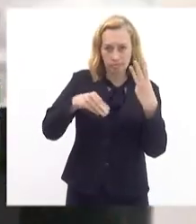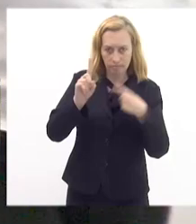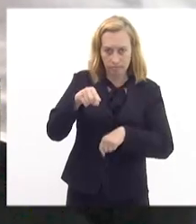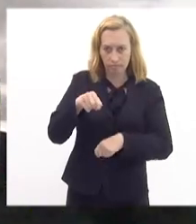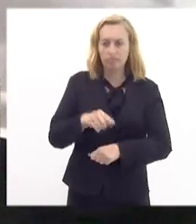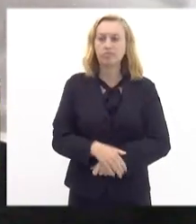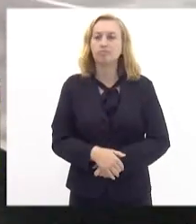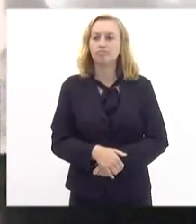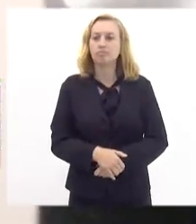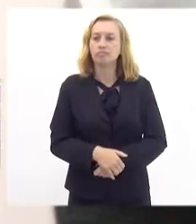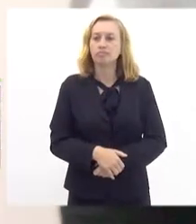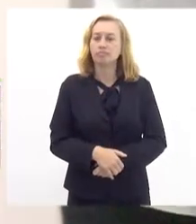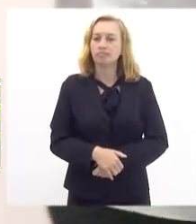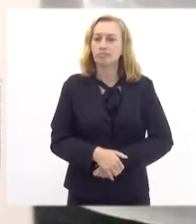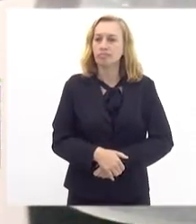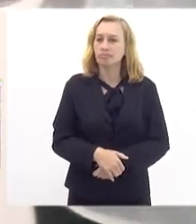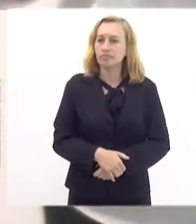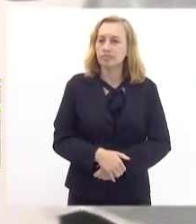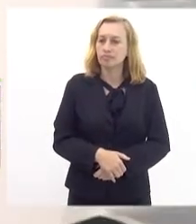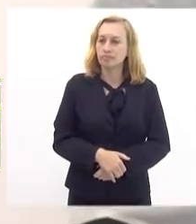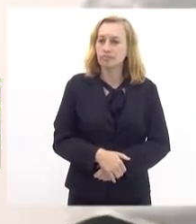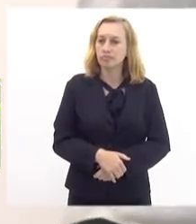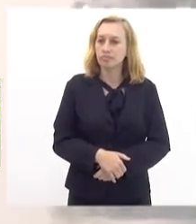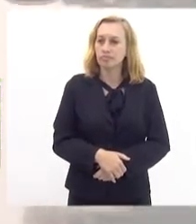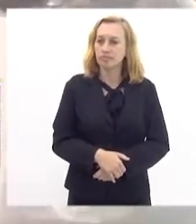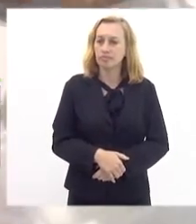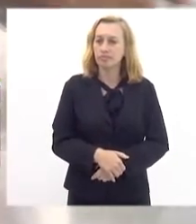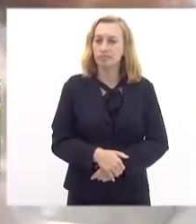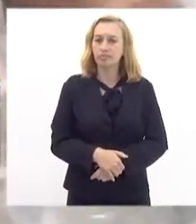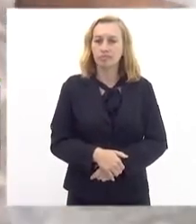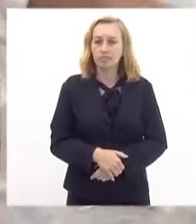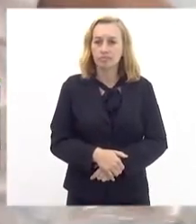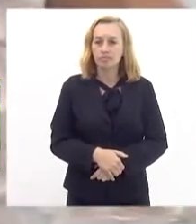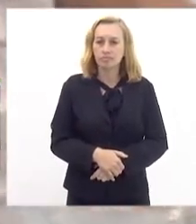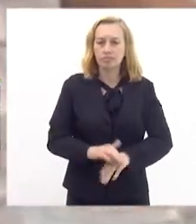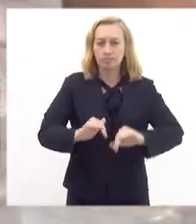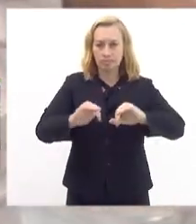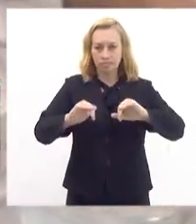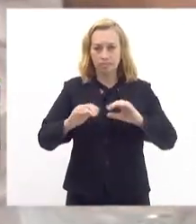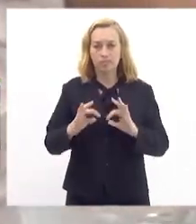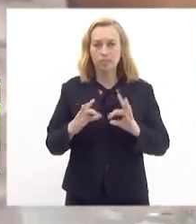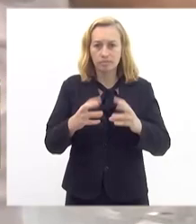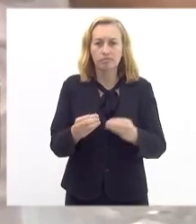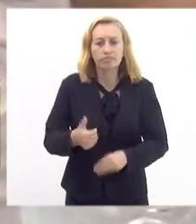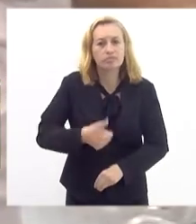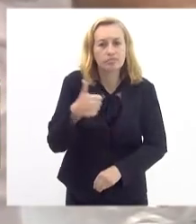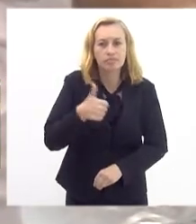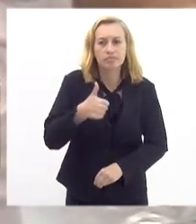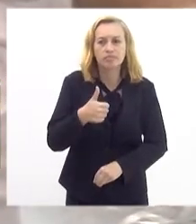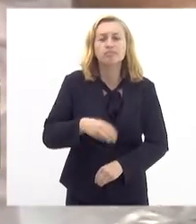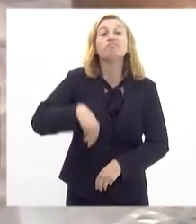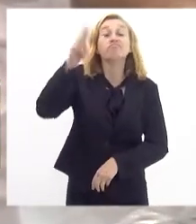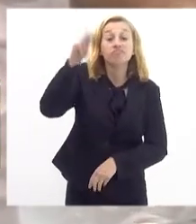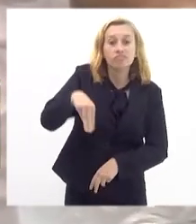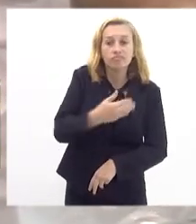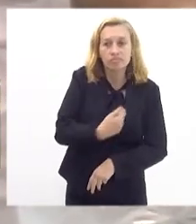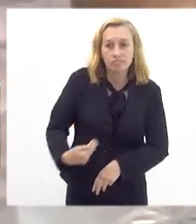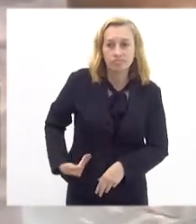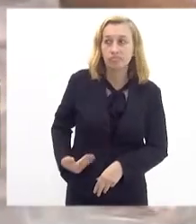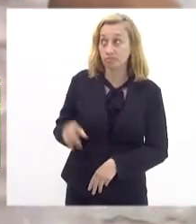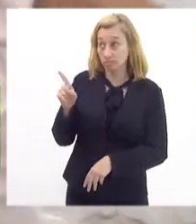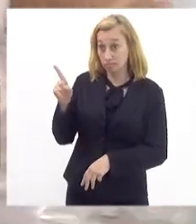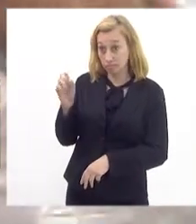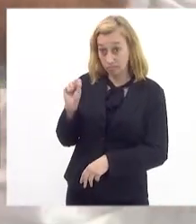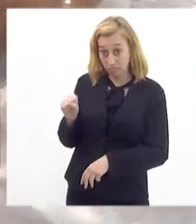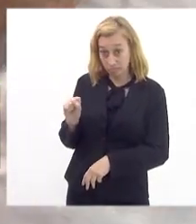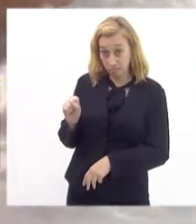é esporte já né essa esse processo e primeiro lugar quem é o governador tudo bem que